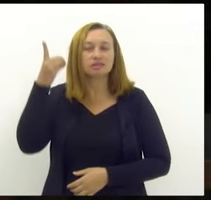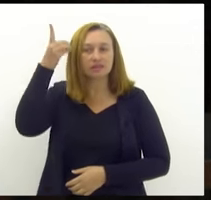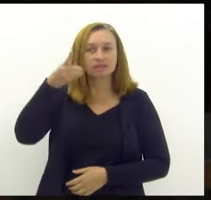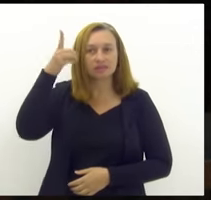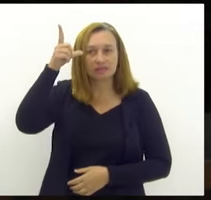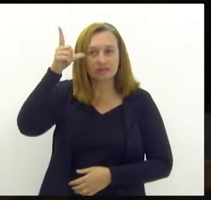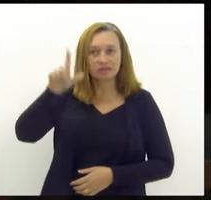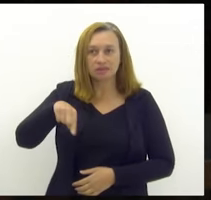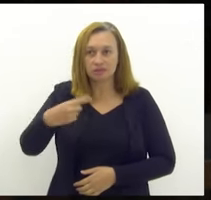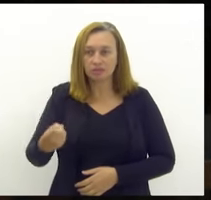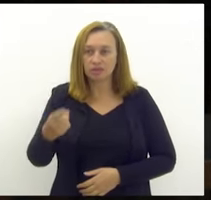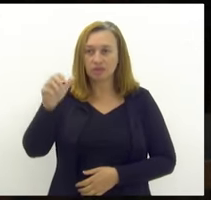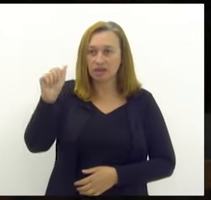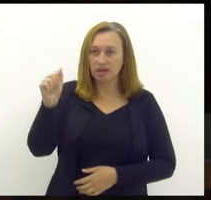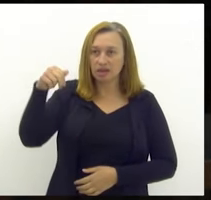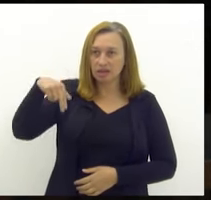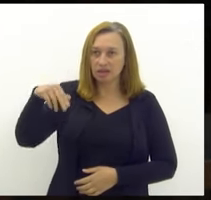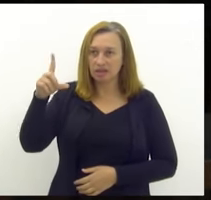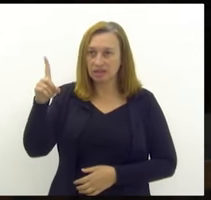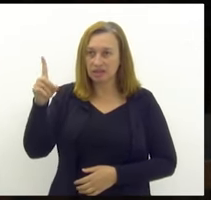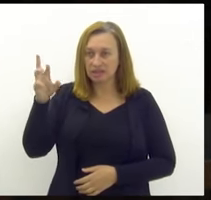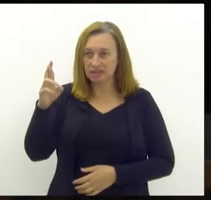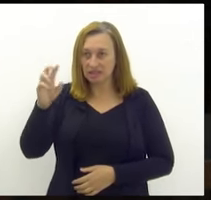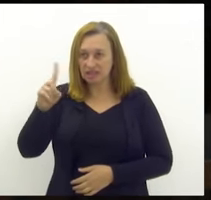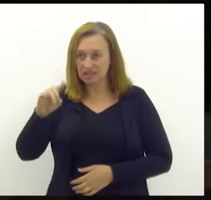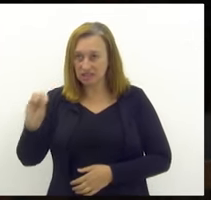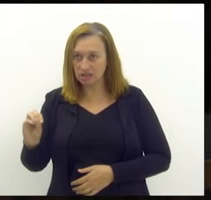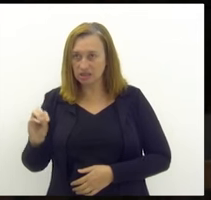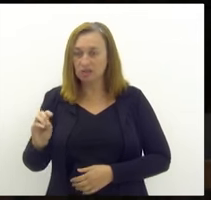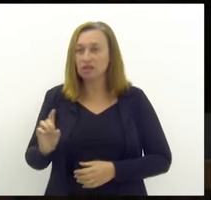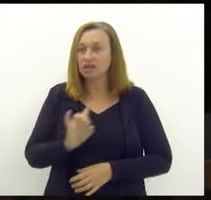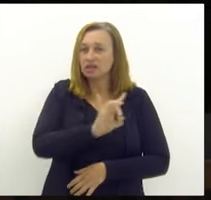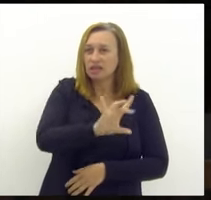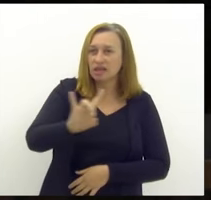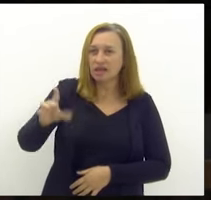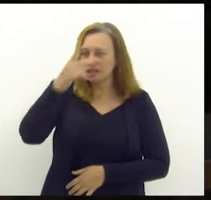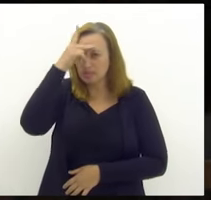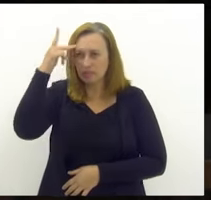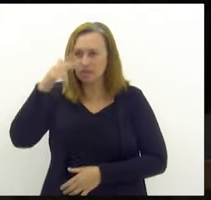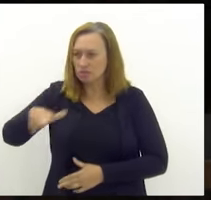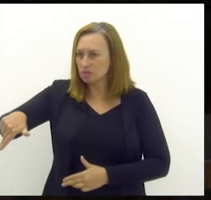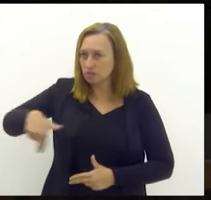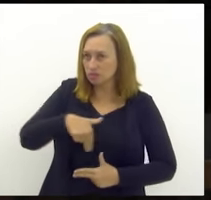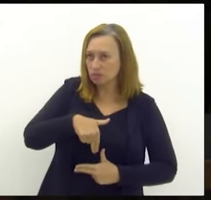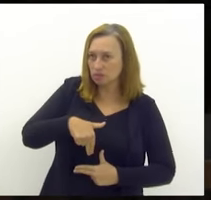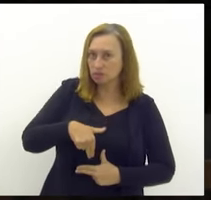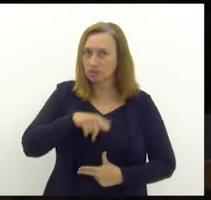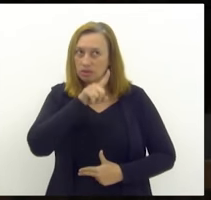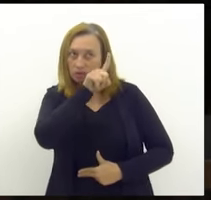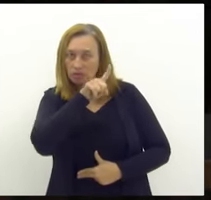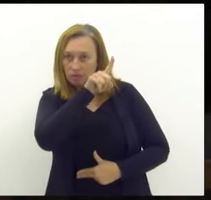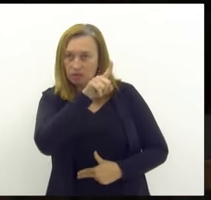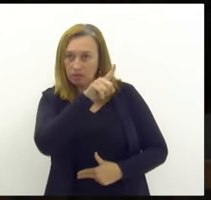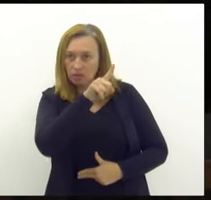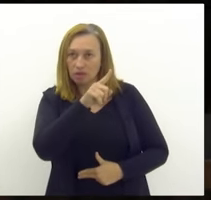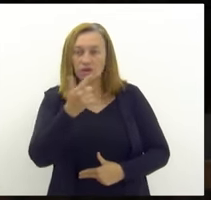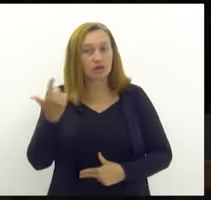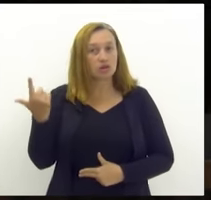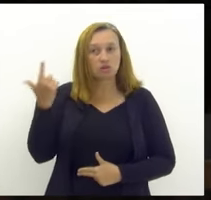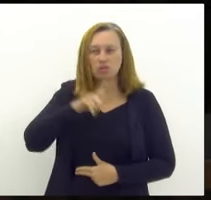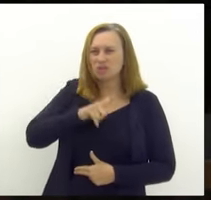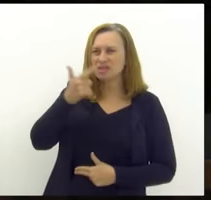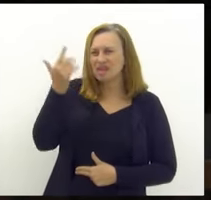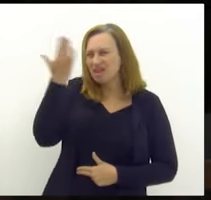Deputado Andrezinho o tempo de orador inscrito conta aqui no painel eu sei que o orador não consegue